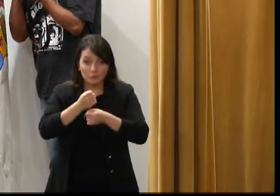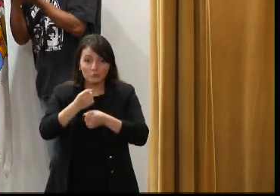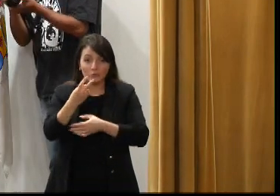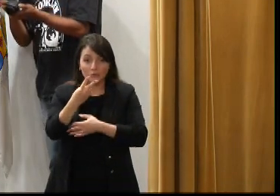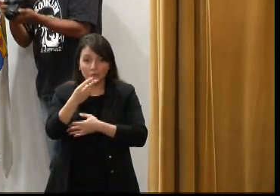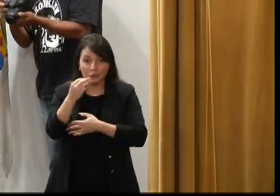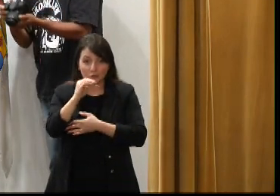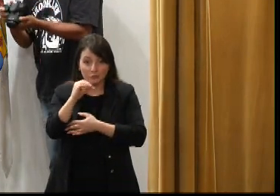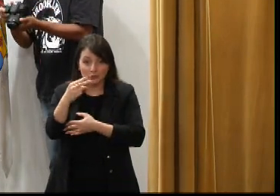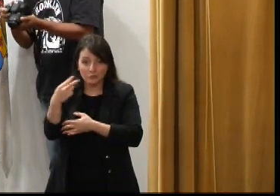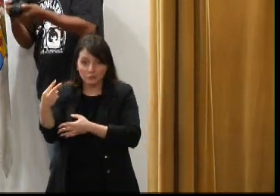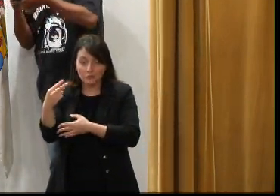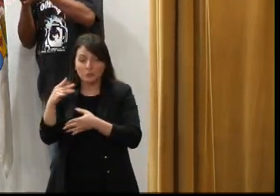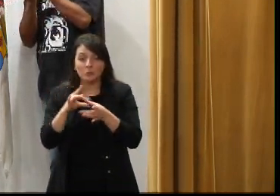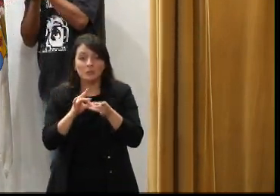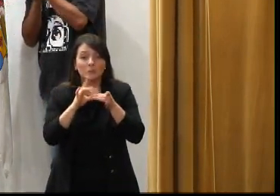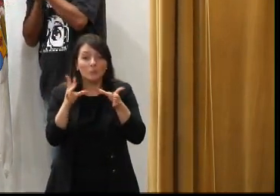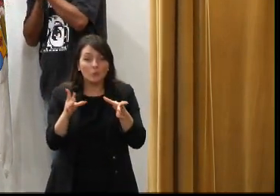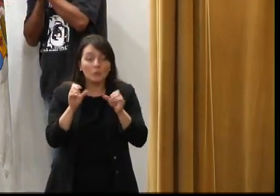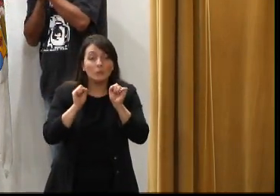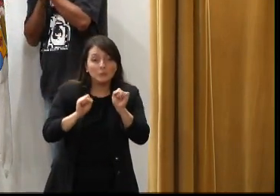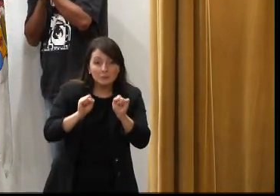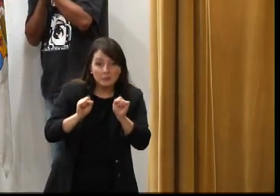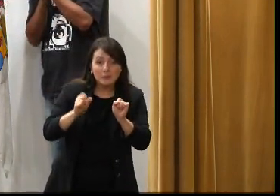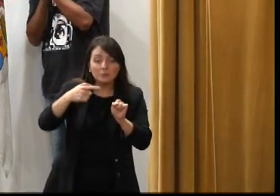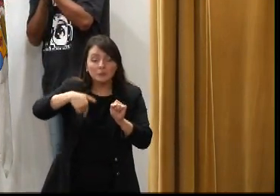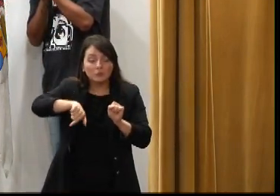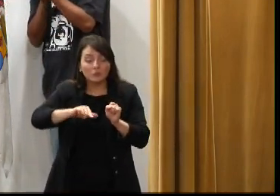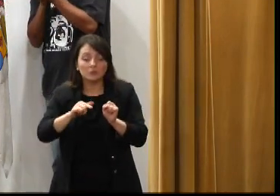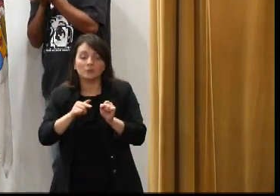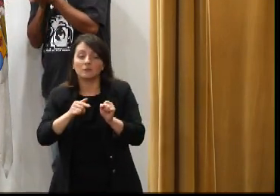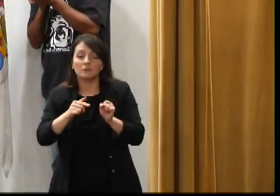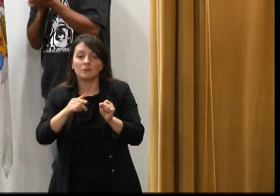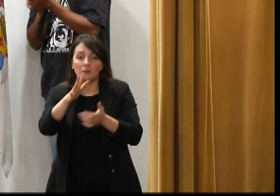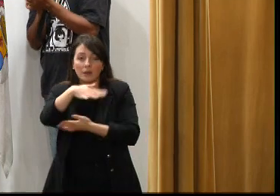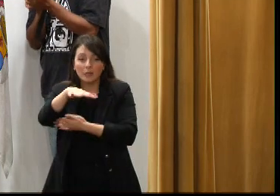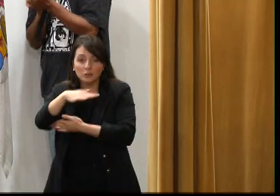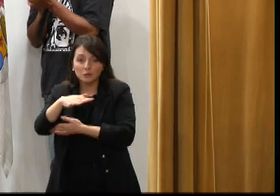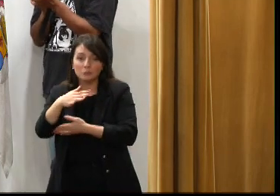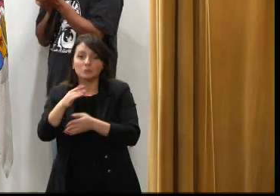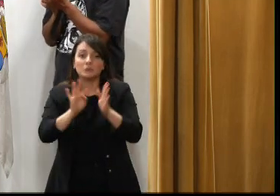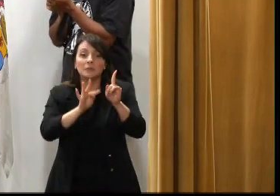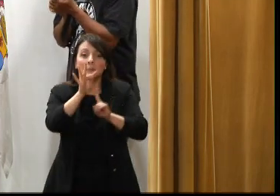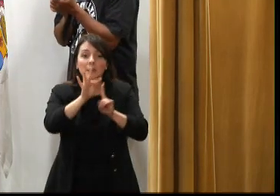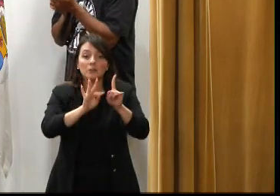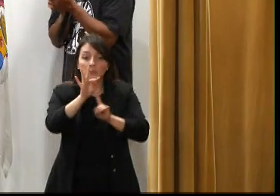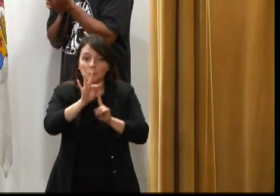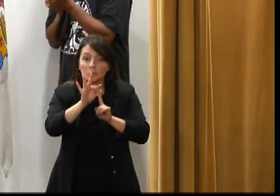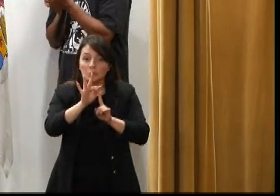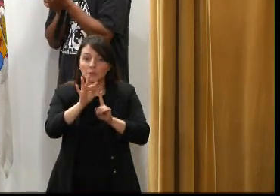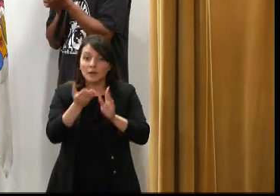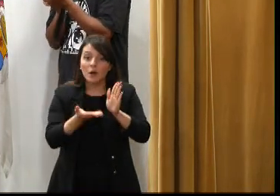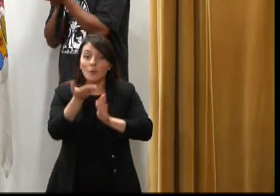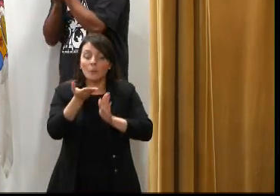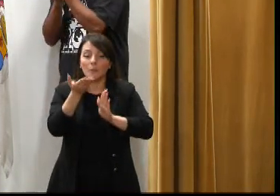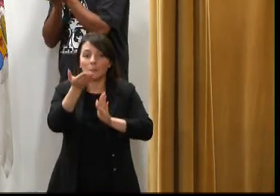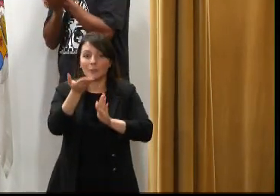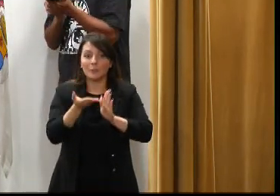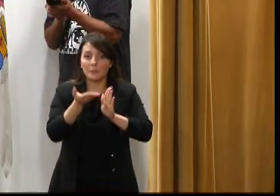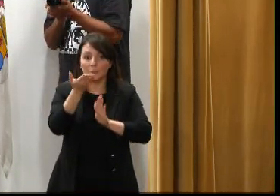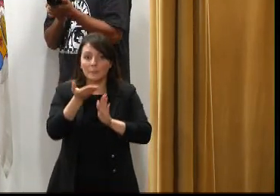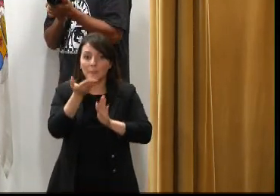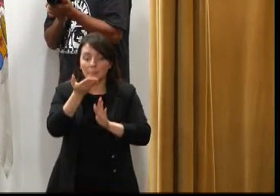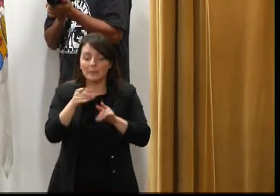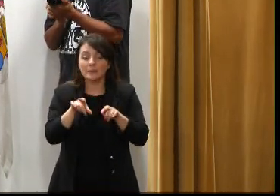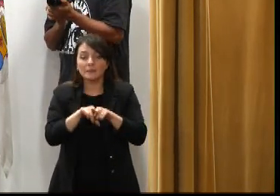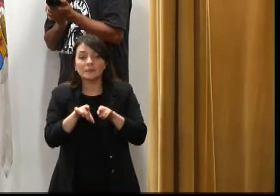sobre possibilidades aqui para a nossa região? Temperatura, aumento da temperatura média,